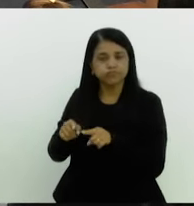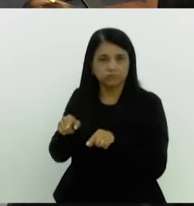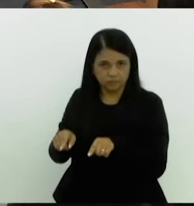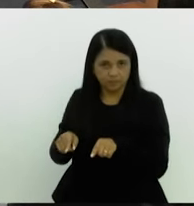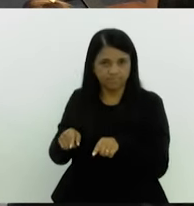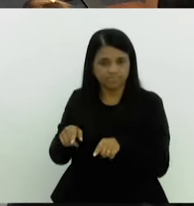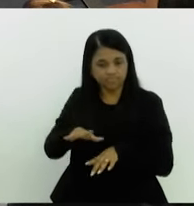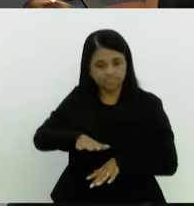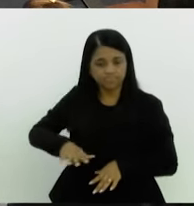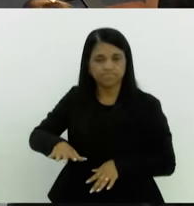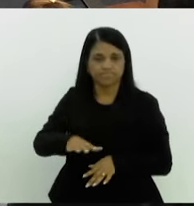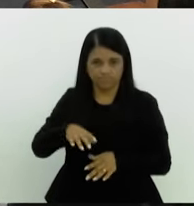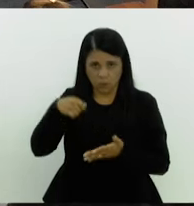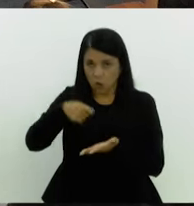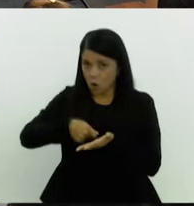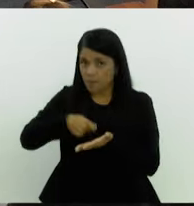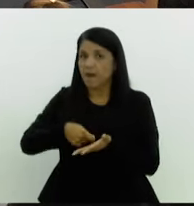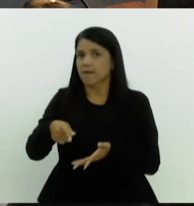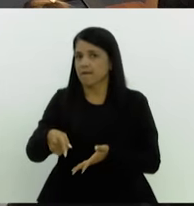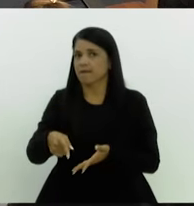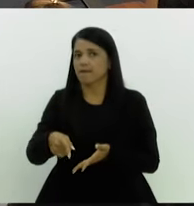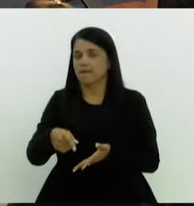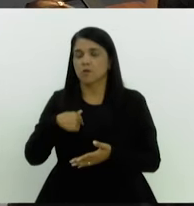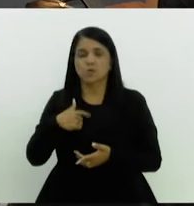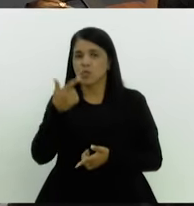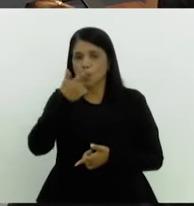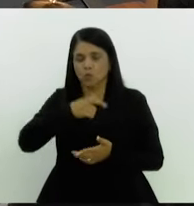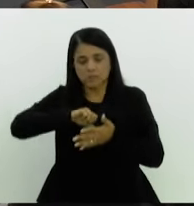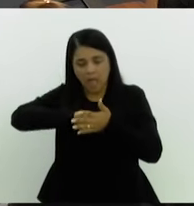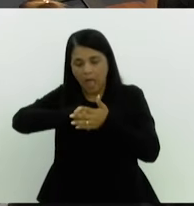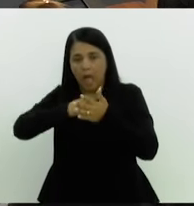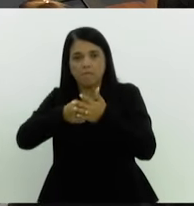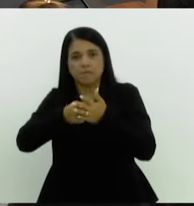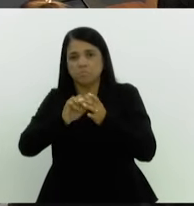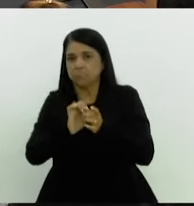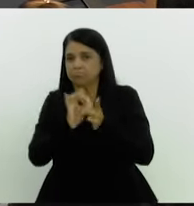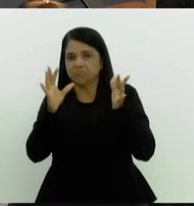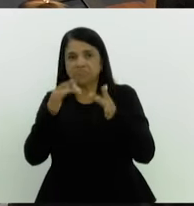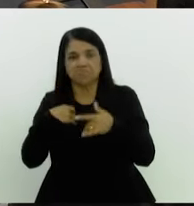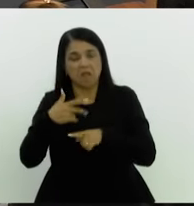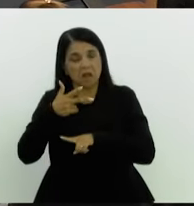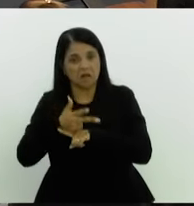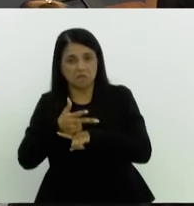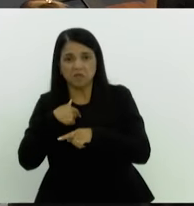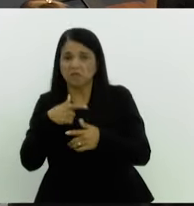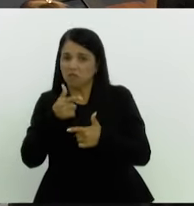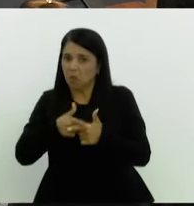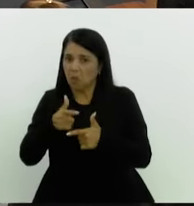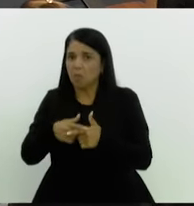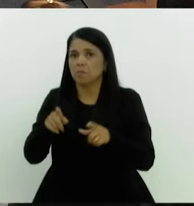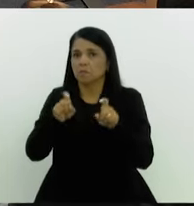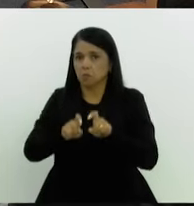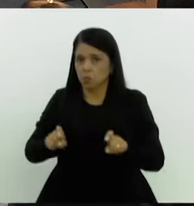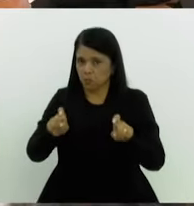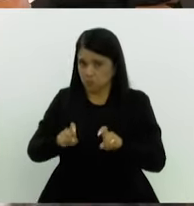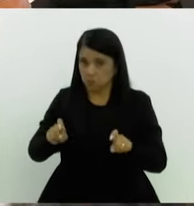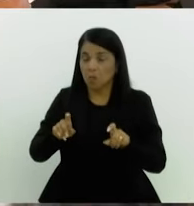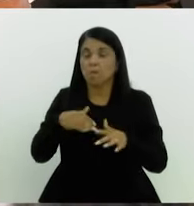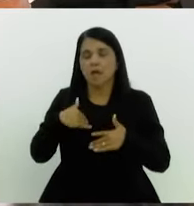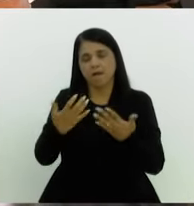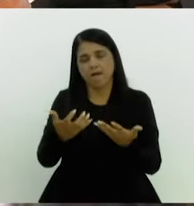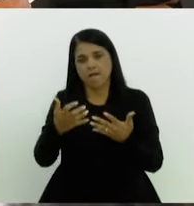território eu não consegui ligar a câmera mil perdões eu devo estar com algum problema aqui no meu computador mas quero